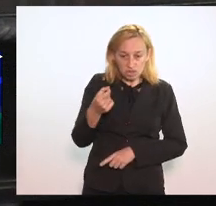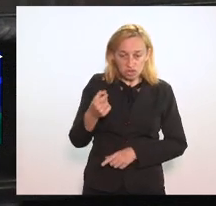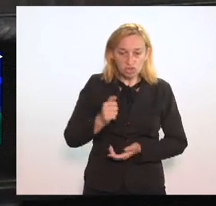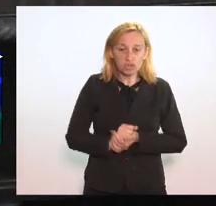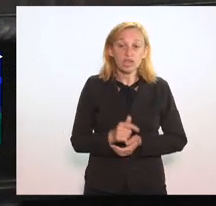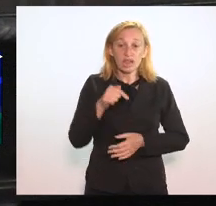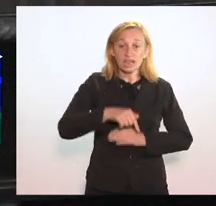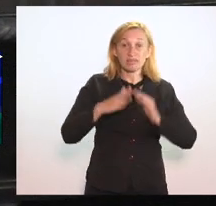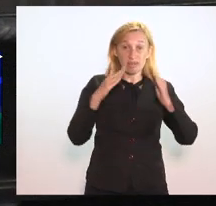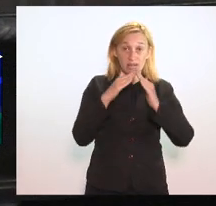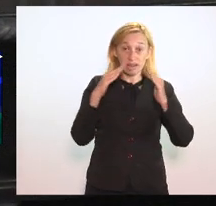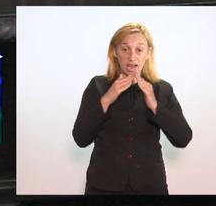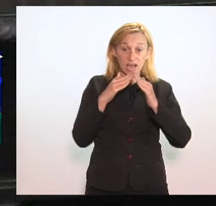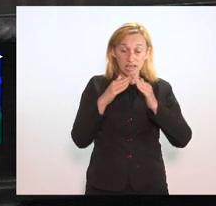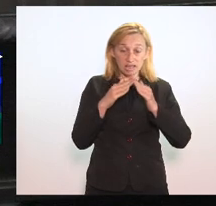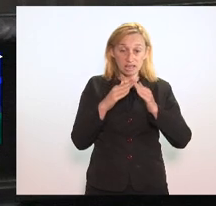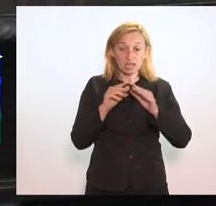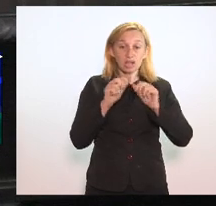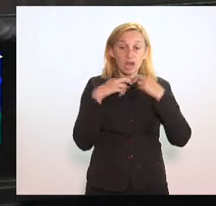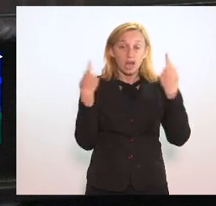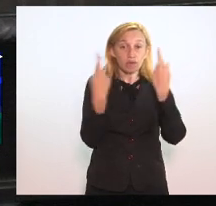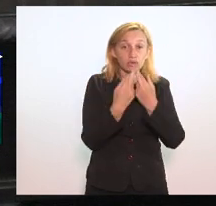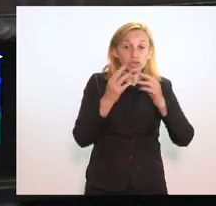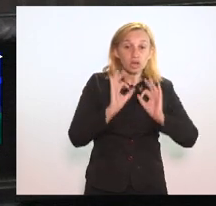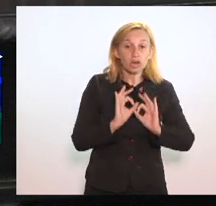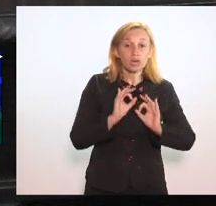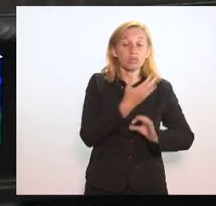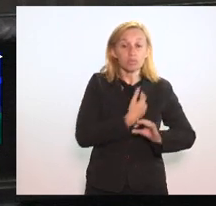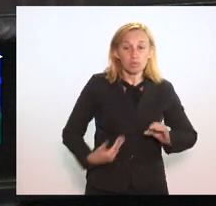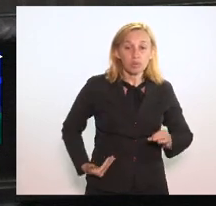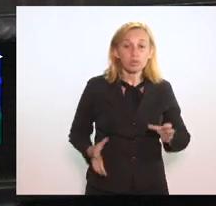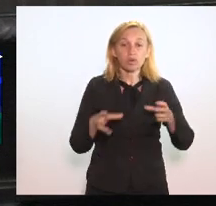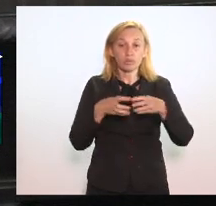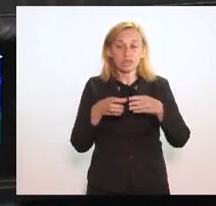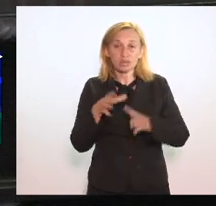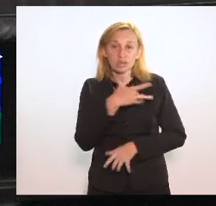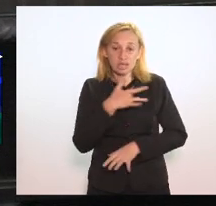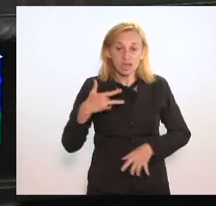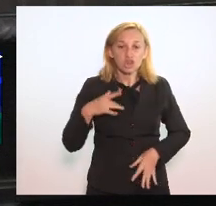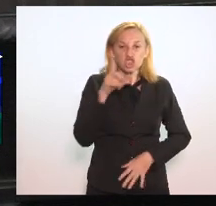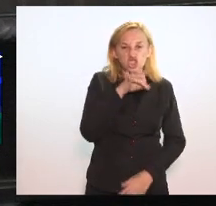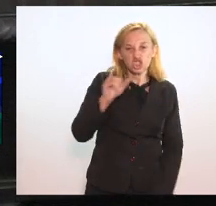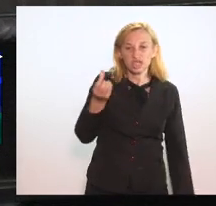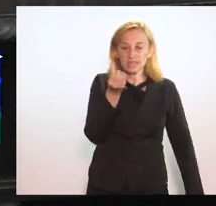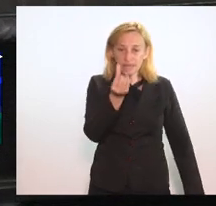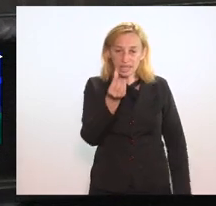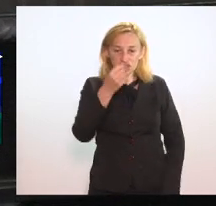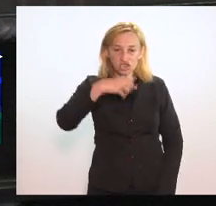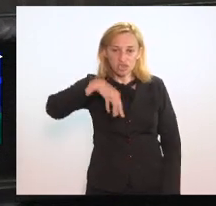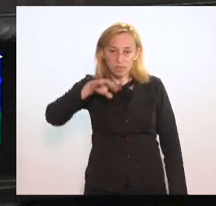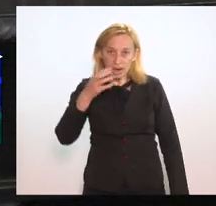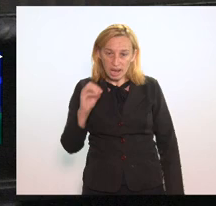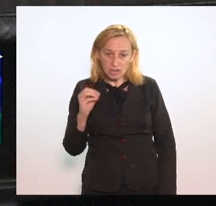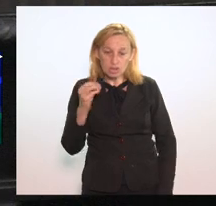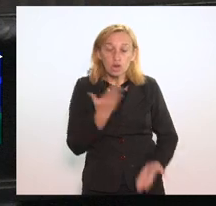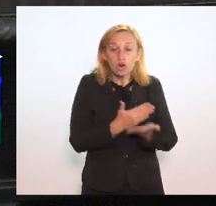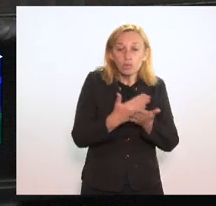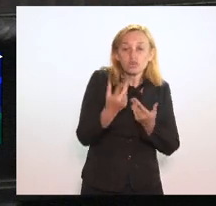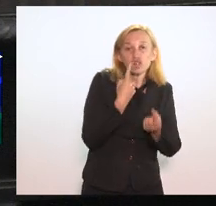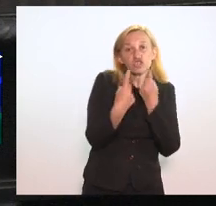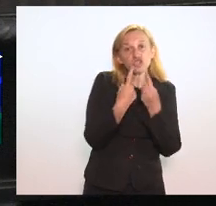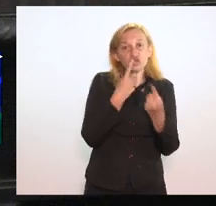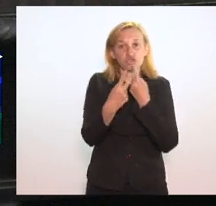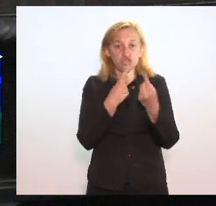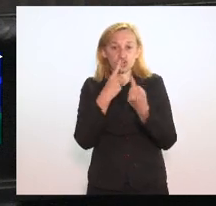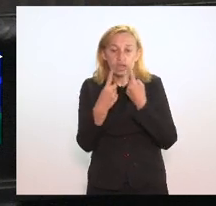quando essa casa através de uma audiência pública da comissão de saúde no dia seis de Março começou a